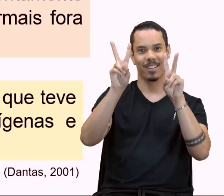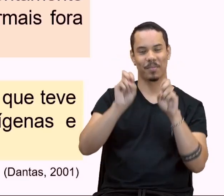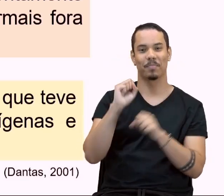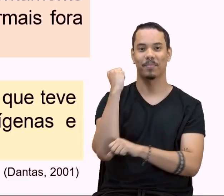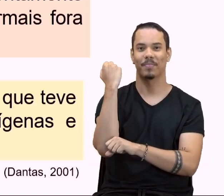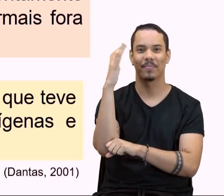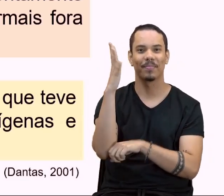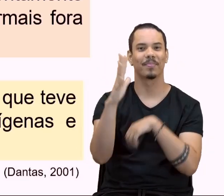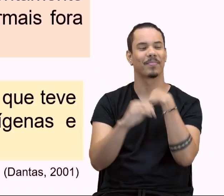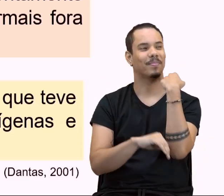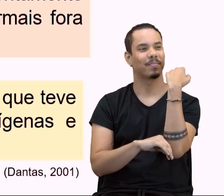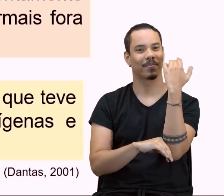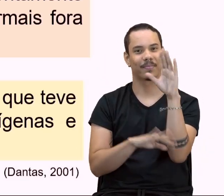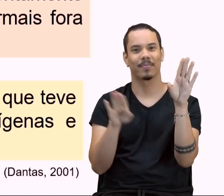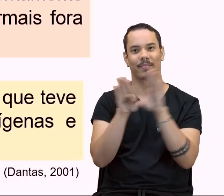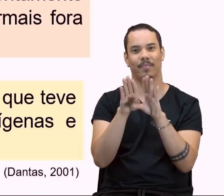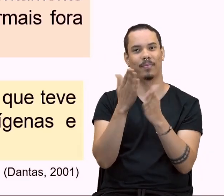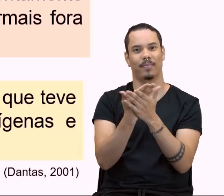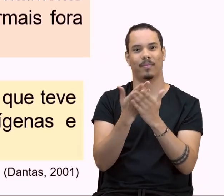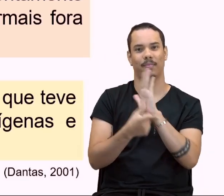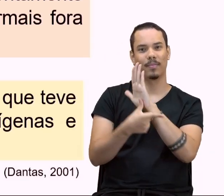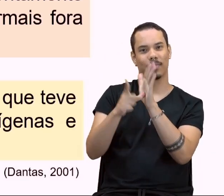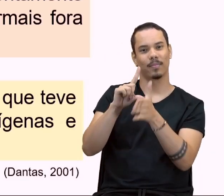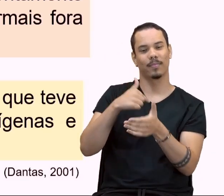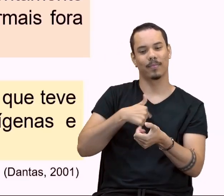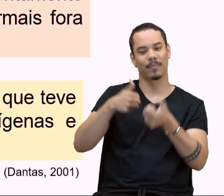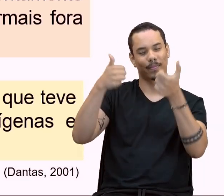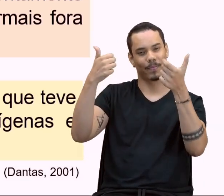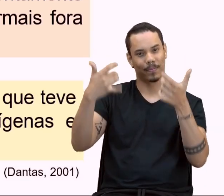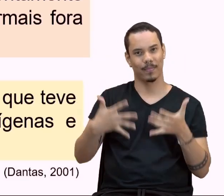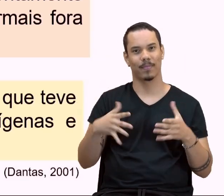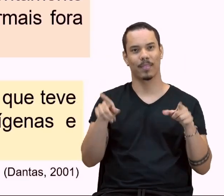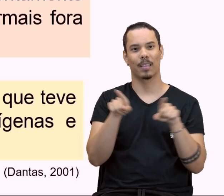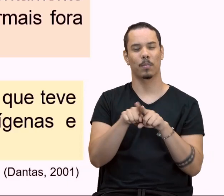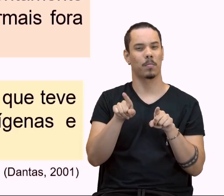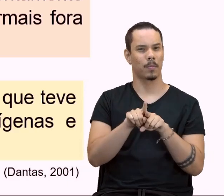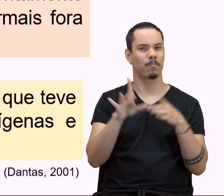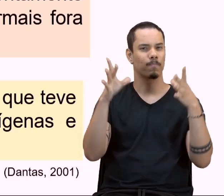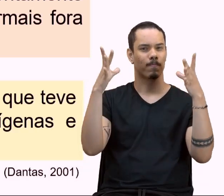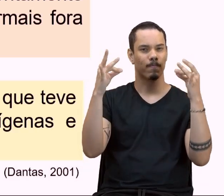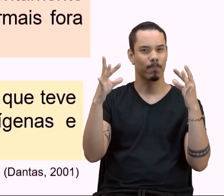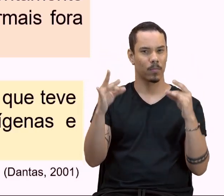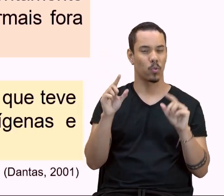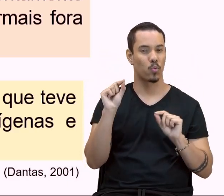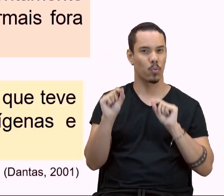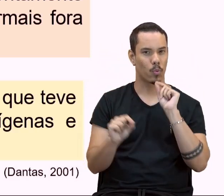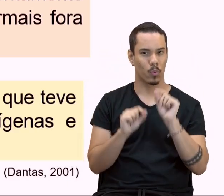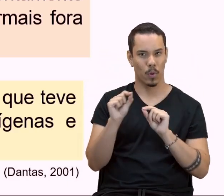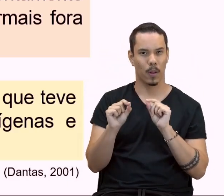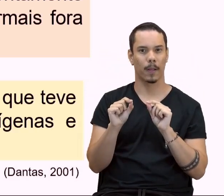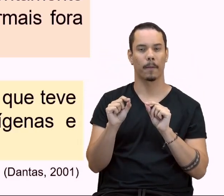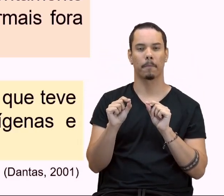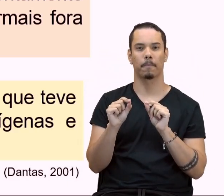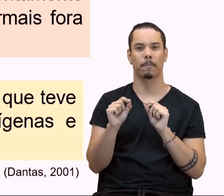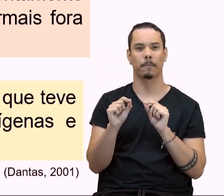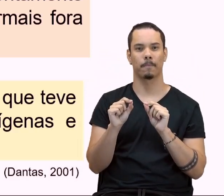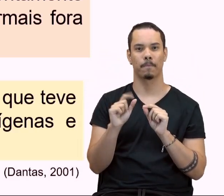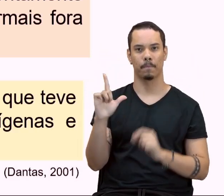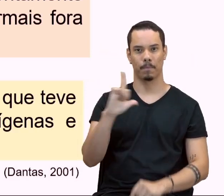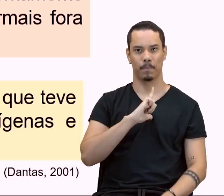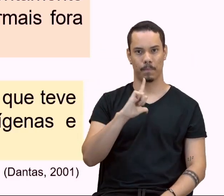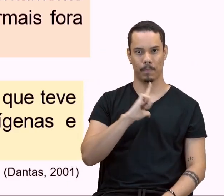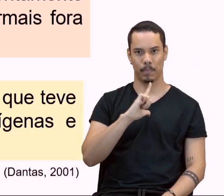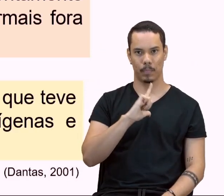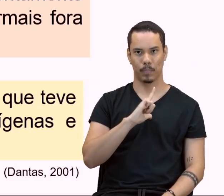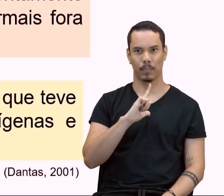Foi falado já em aula, Já foi falado na aula em outra. anterior. Detalhe, Rogério, quando houveram